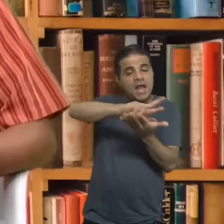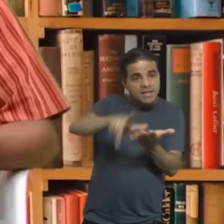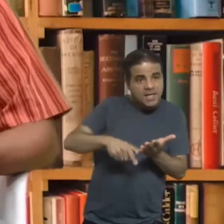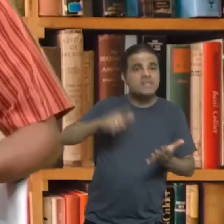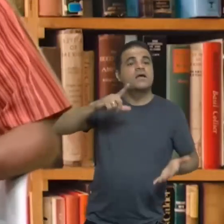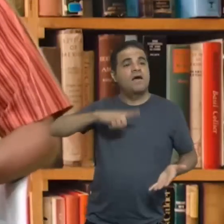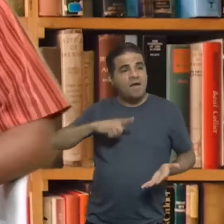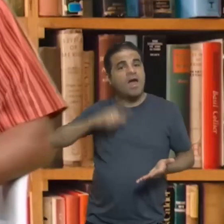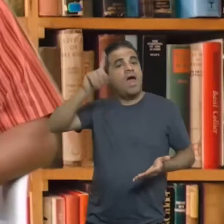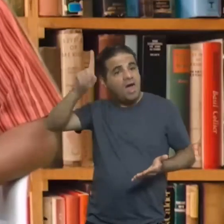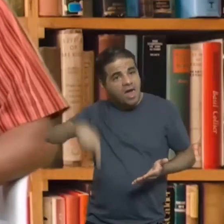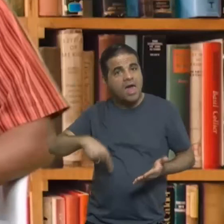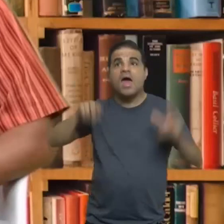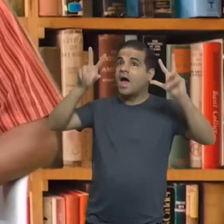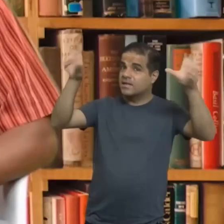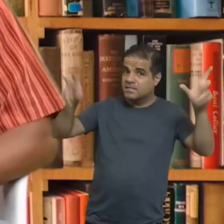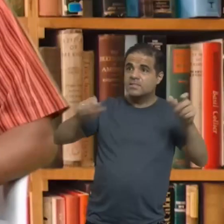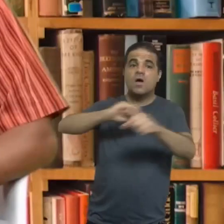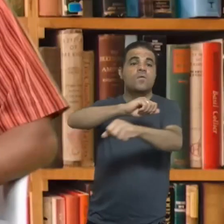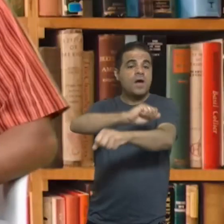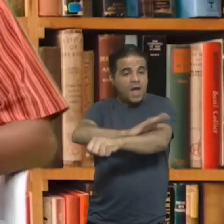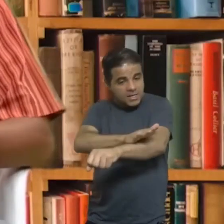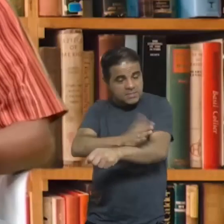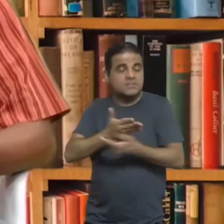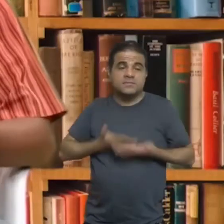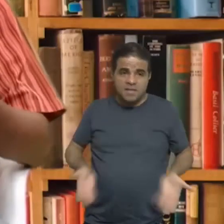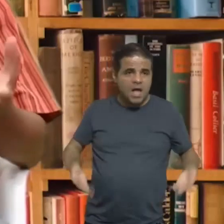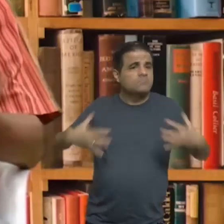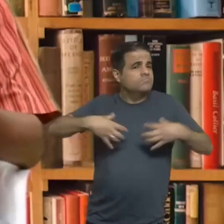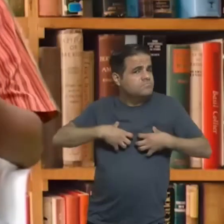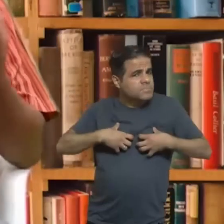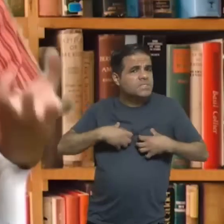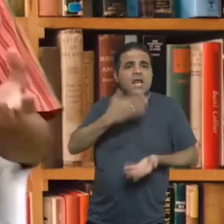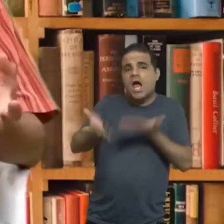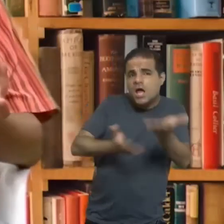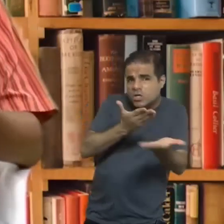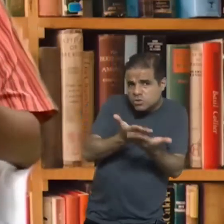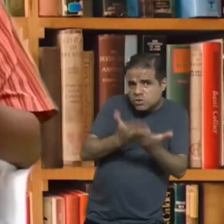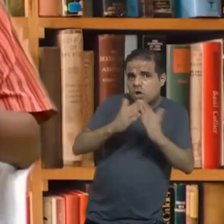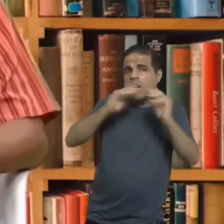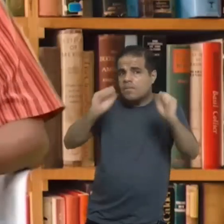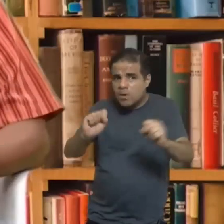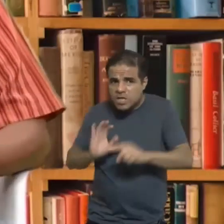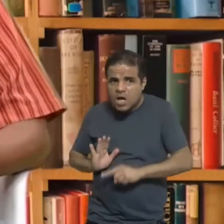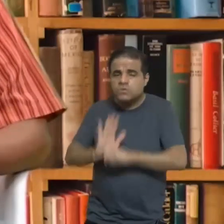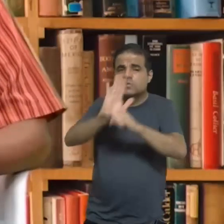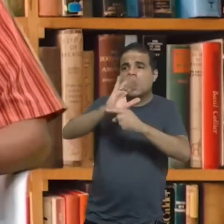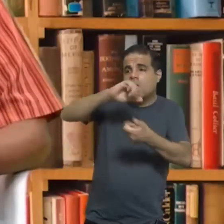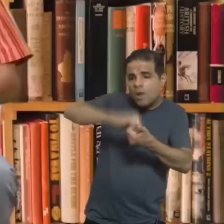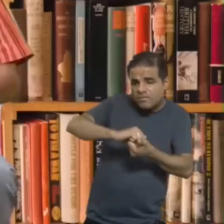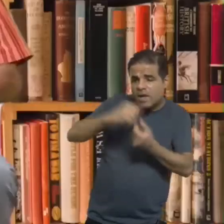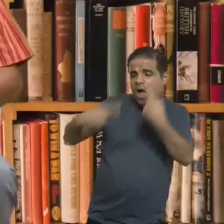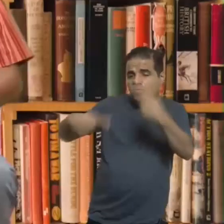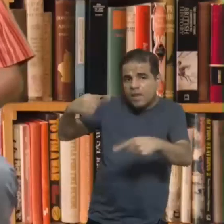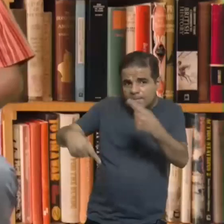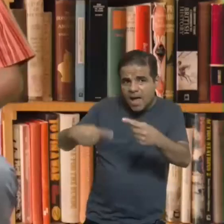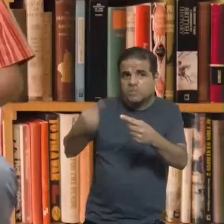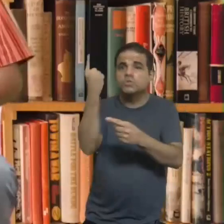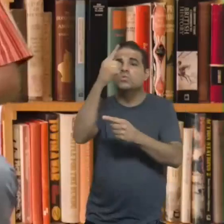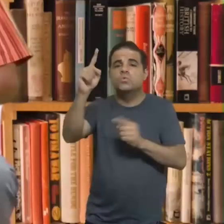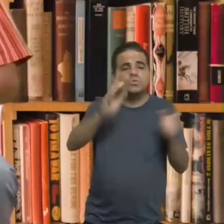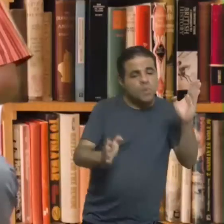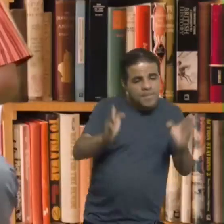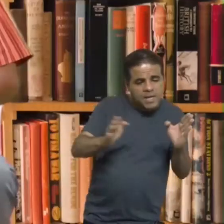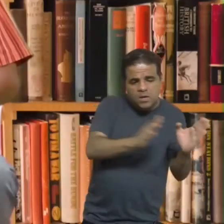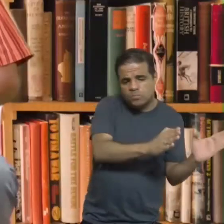obviamente é a questão racial de que maneira escola então poderia contribuir para qualificar o debate no